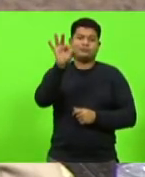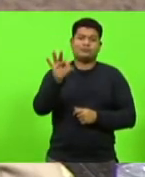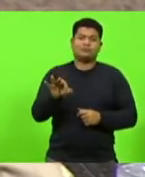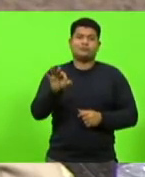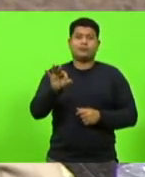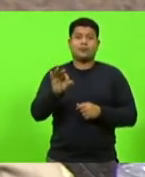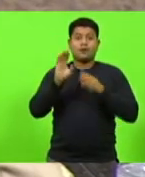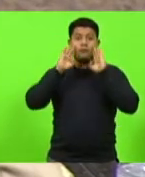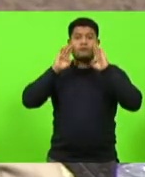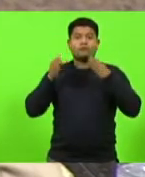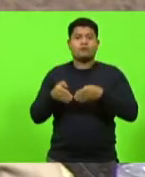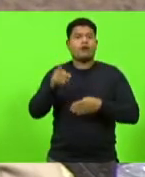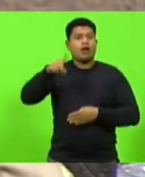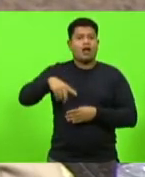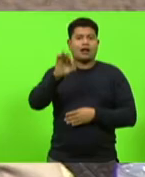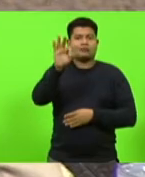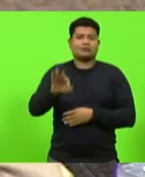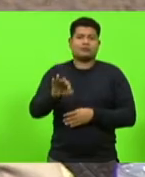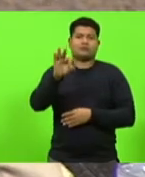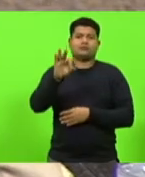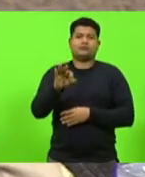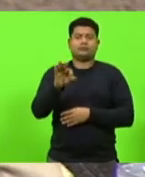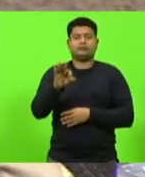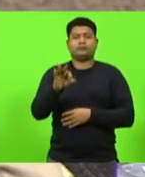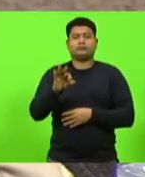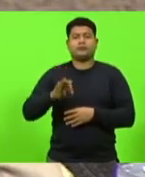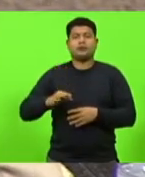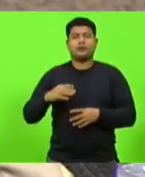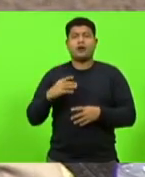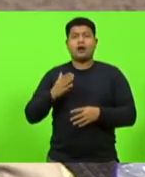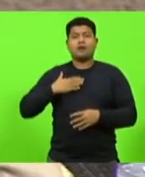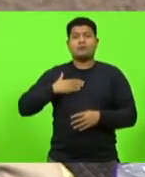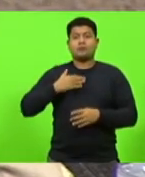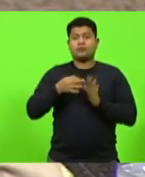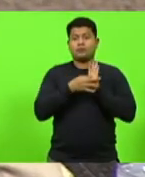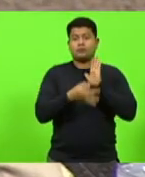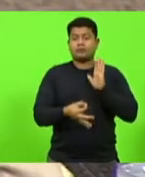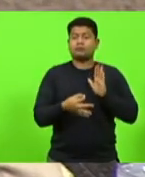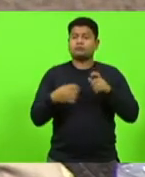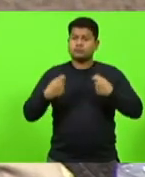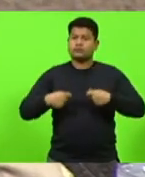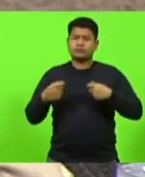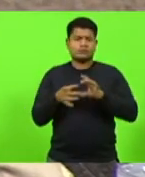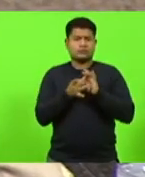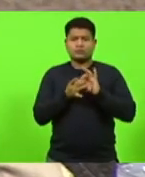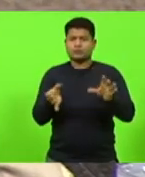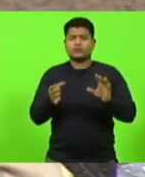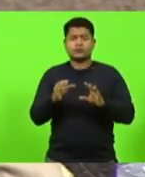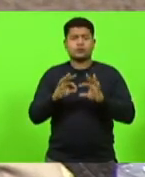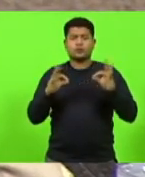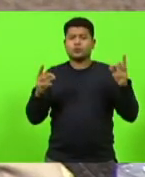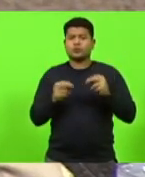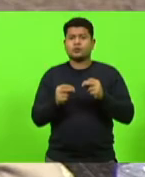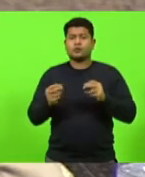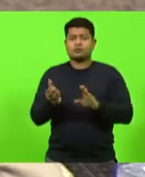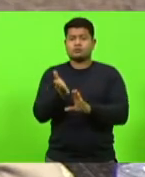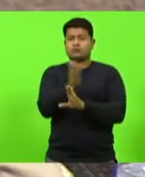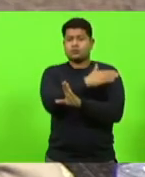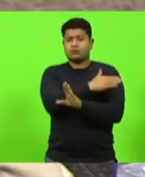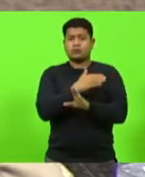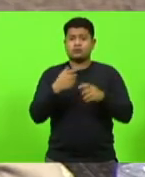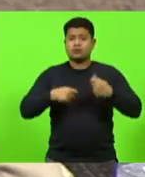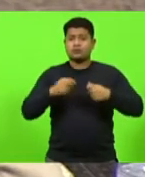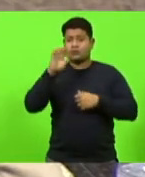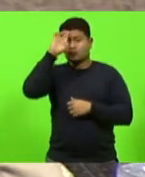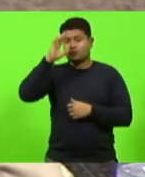as porcentagens. Ainda que, na minha opinião, deveria sim dar oportunidade para quem está lá atrás e precisa já resolver,